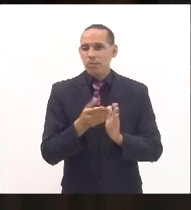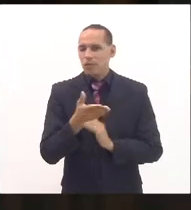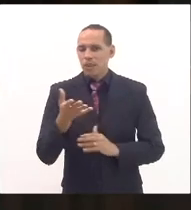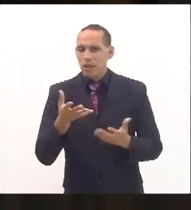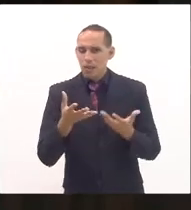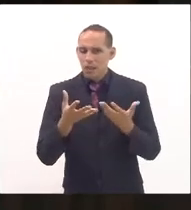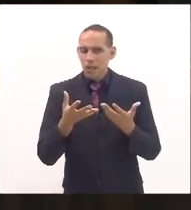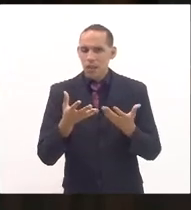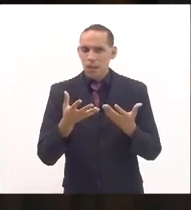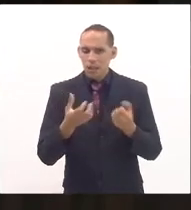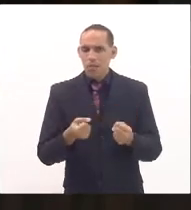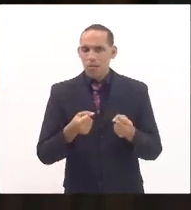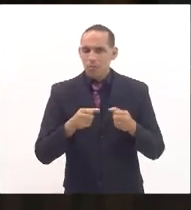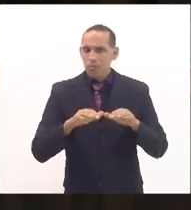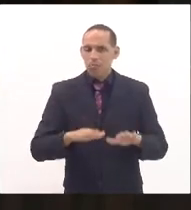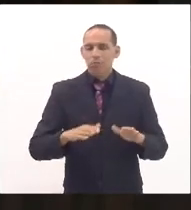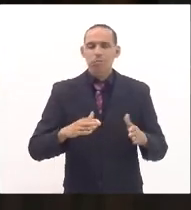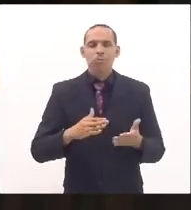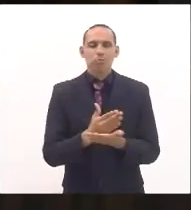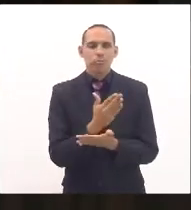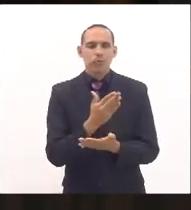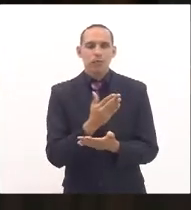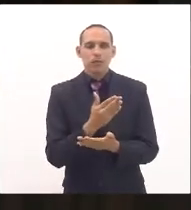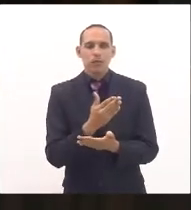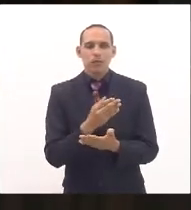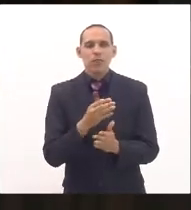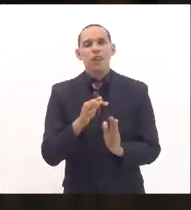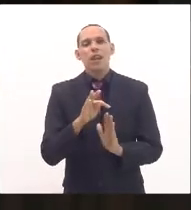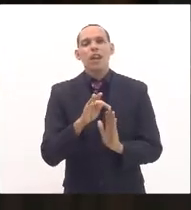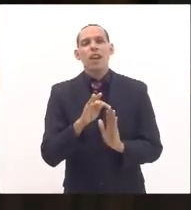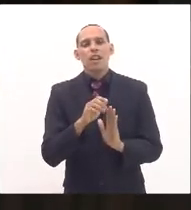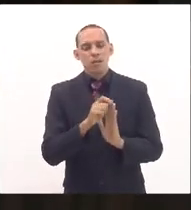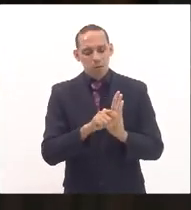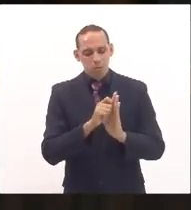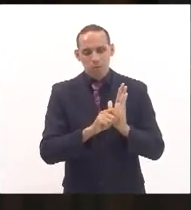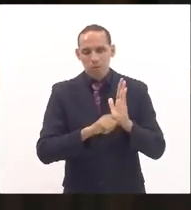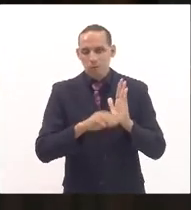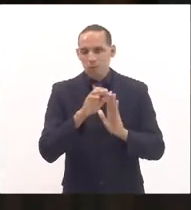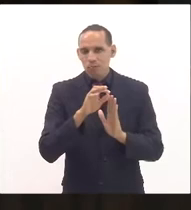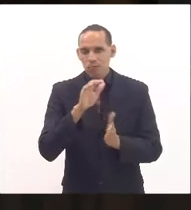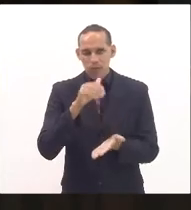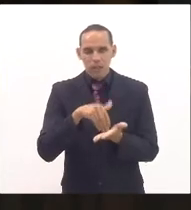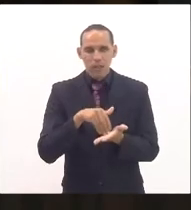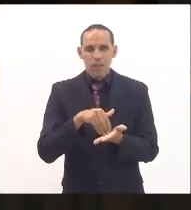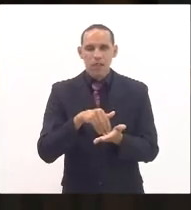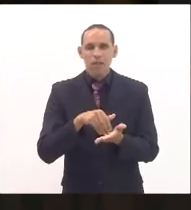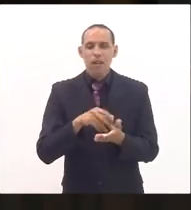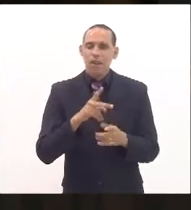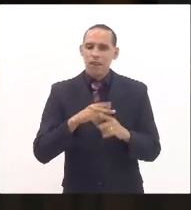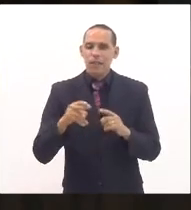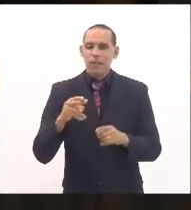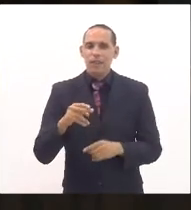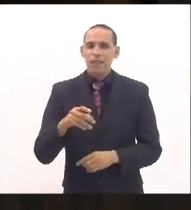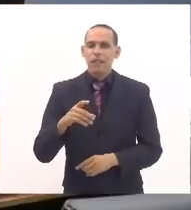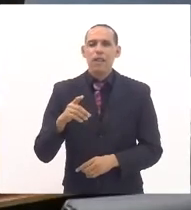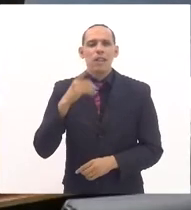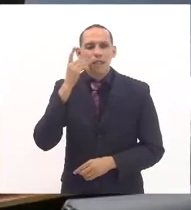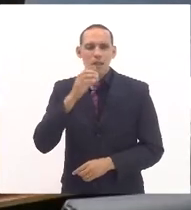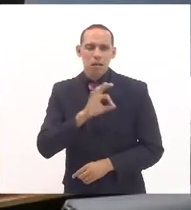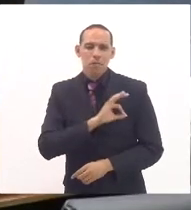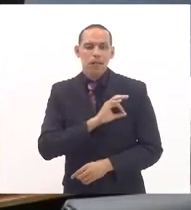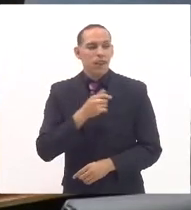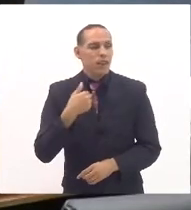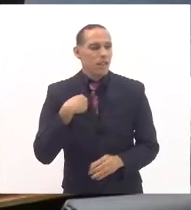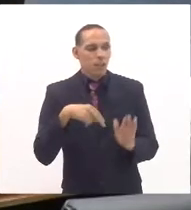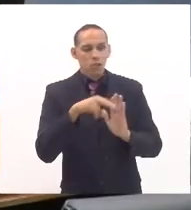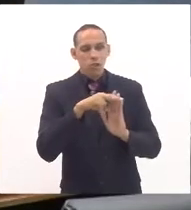aprovam, permaneçam como estão. Aprovado. Vai a redação do vencido para a segunda discussão. Deputada Marta Rocha. Eu tenho por